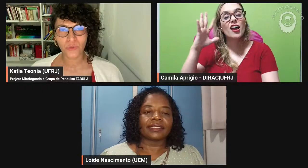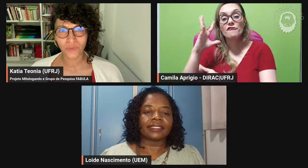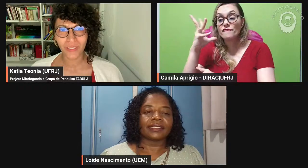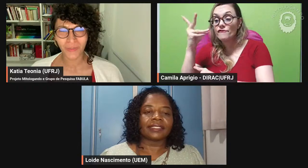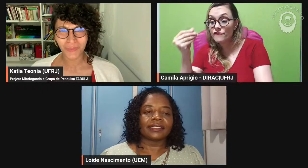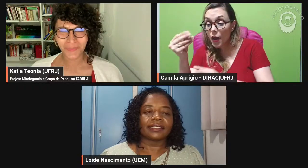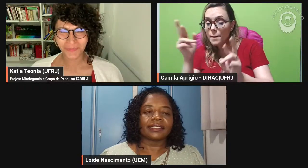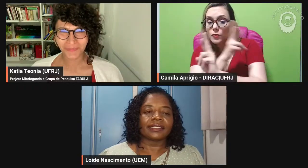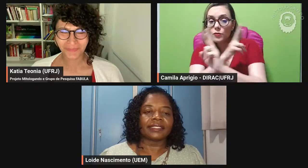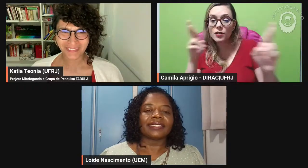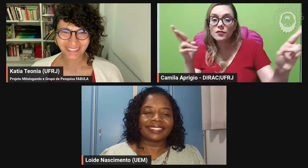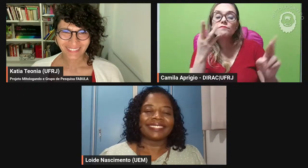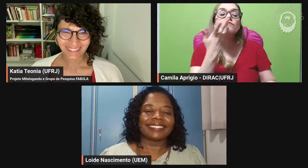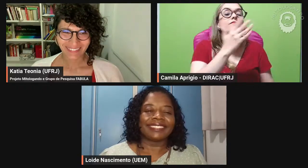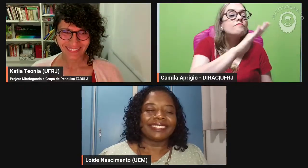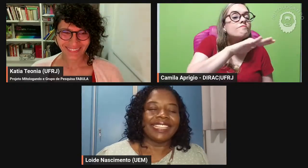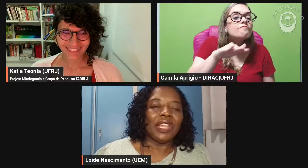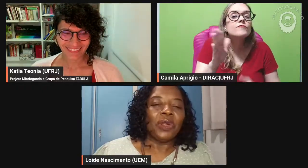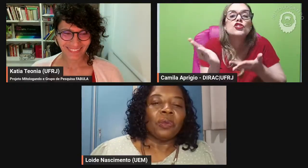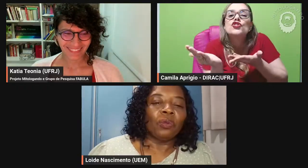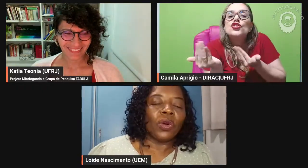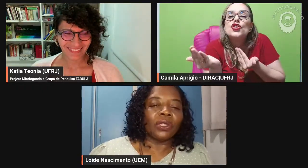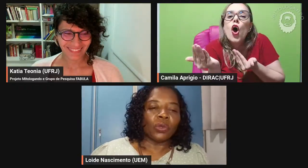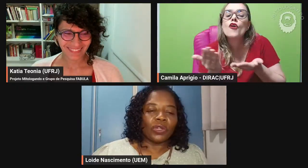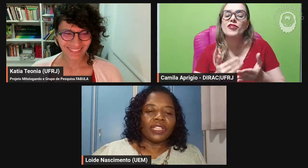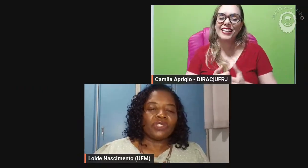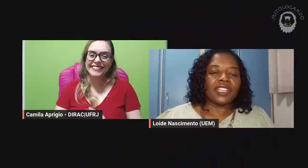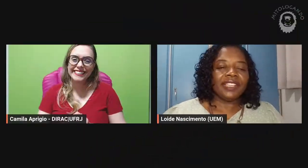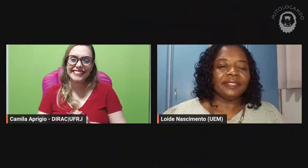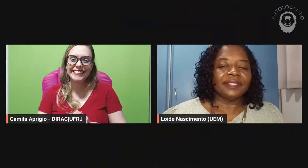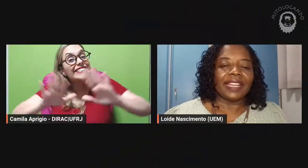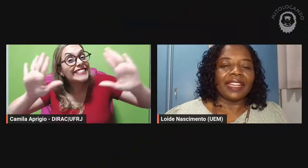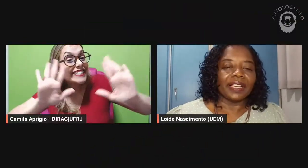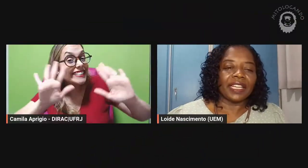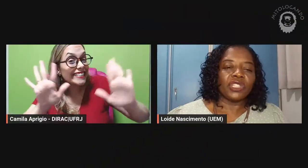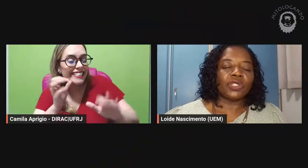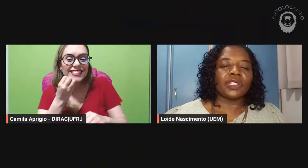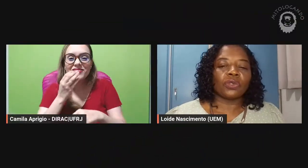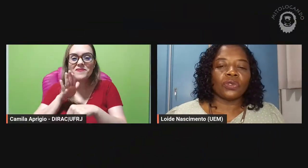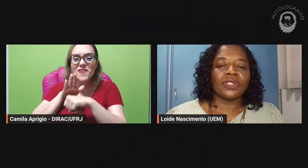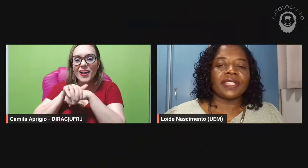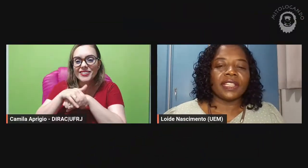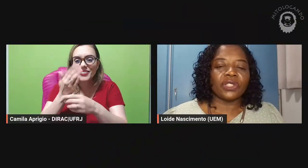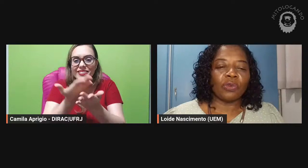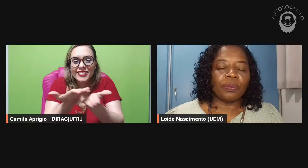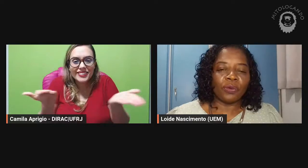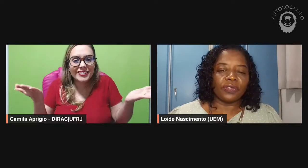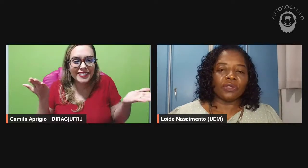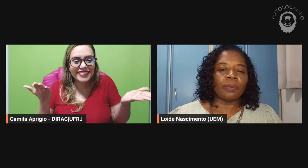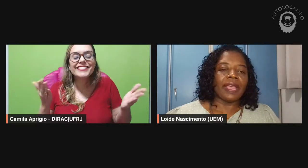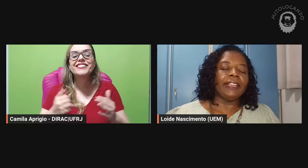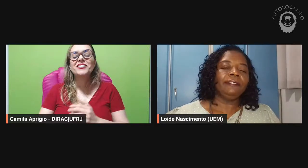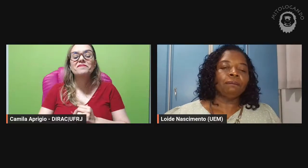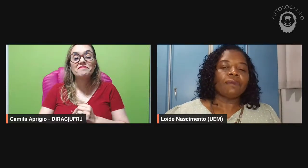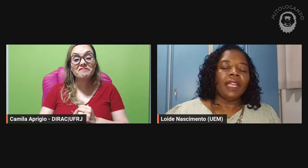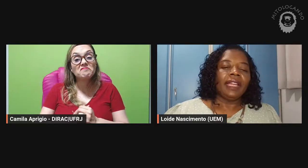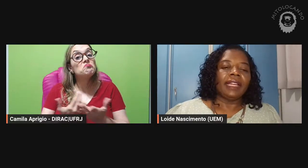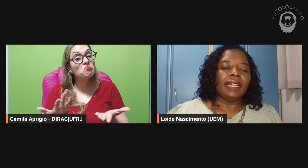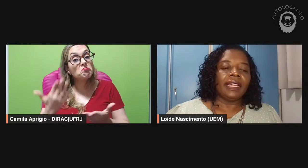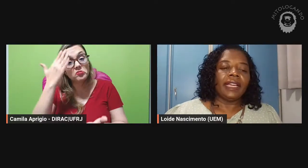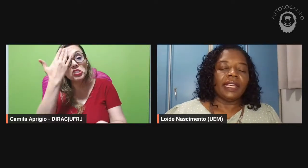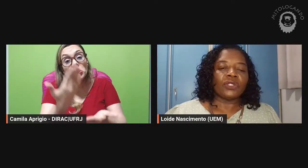infantil juvenil boa noite acredito que todos estejam me ouvindo bem